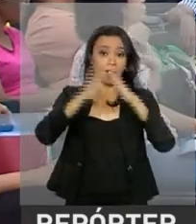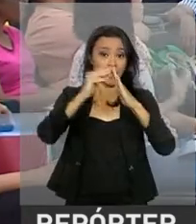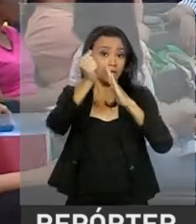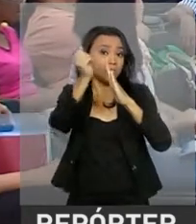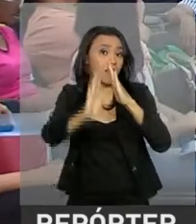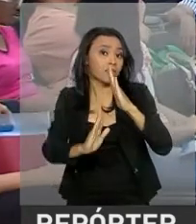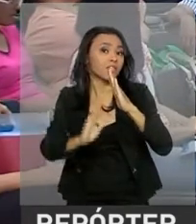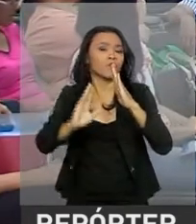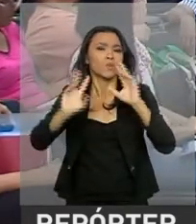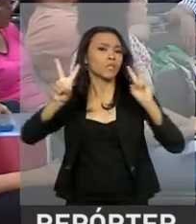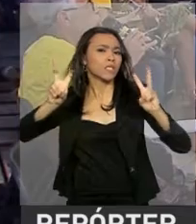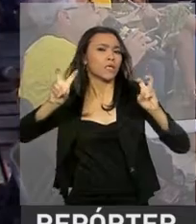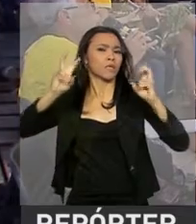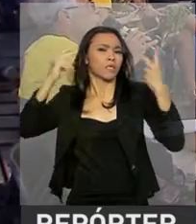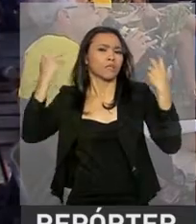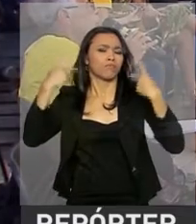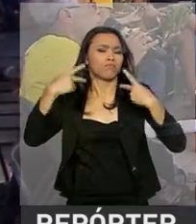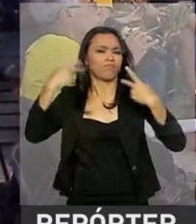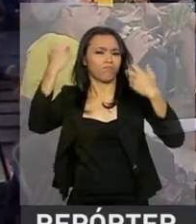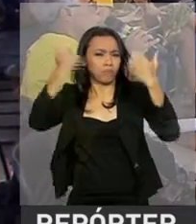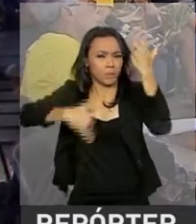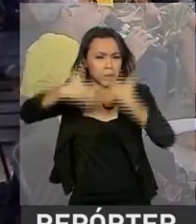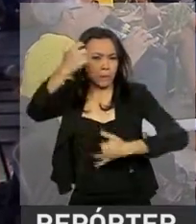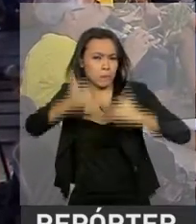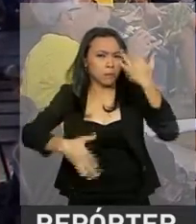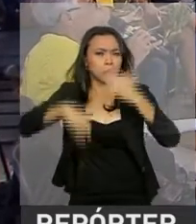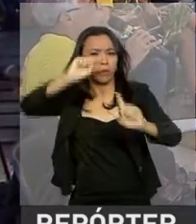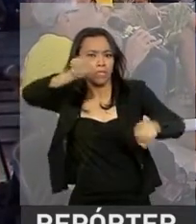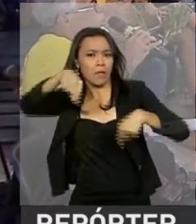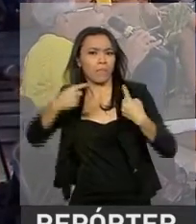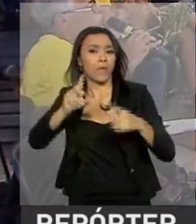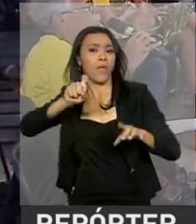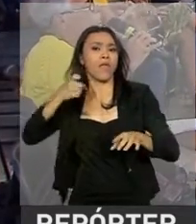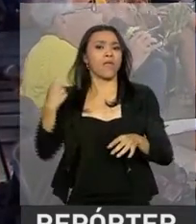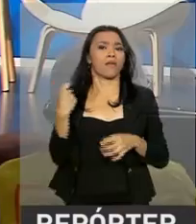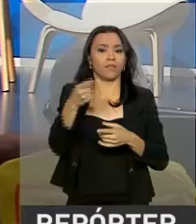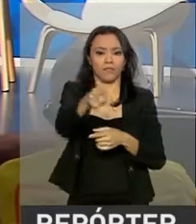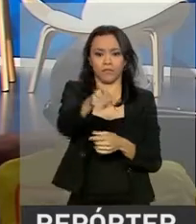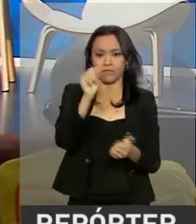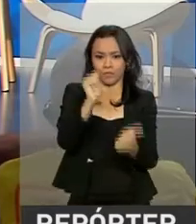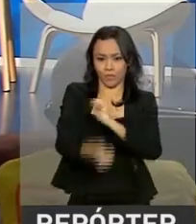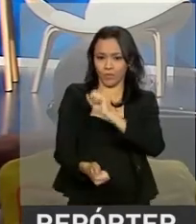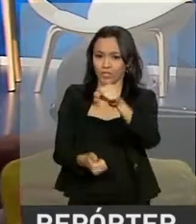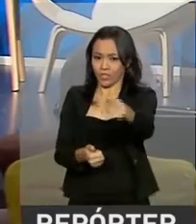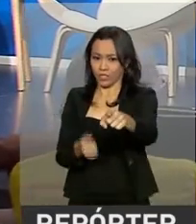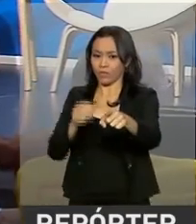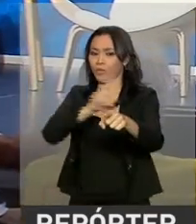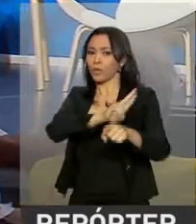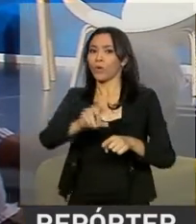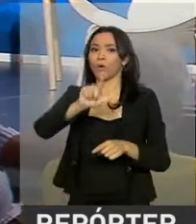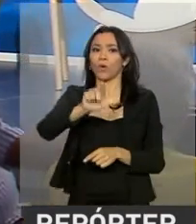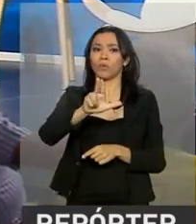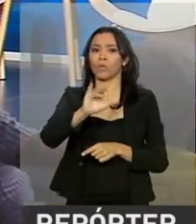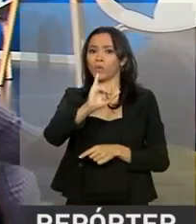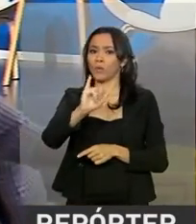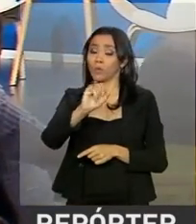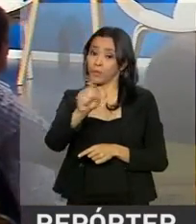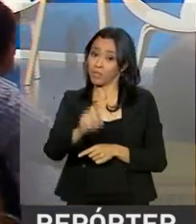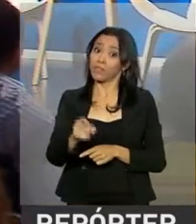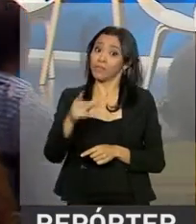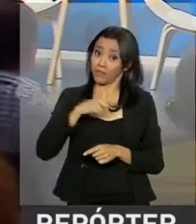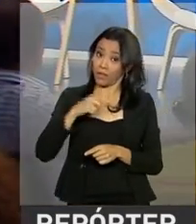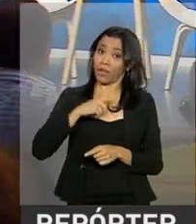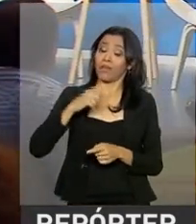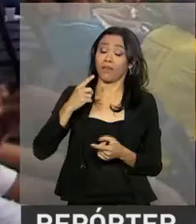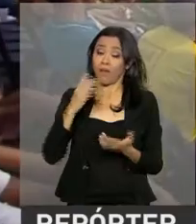desafios para o esporte paralímpico, do qual participou o ex-atleta Luiz Cláudio. Embora tenha muito a ser superado, uma